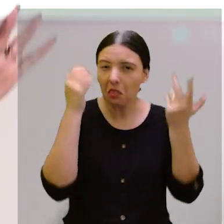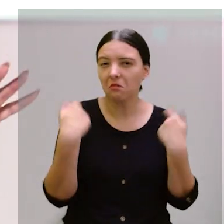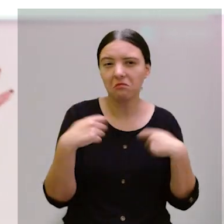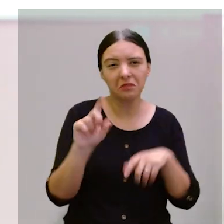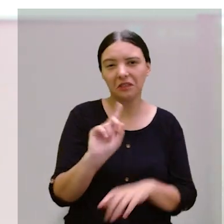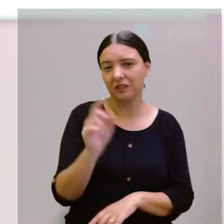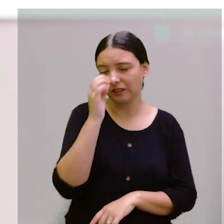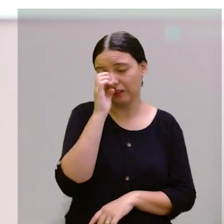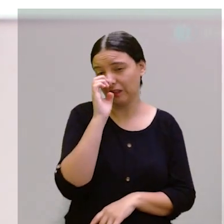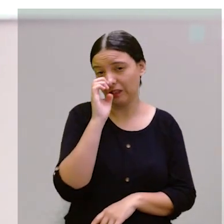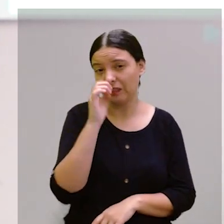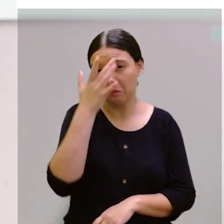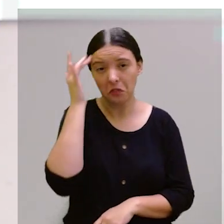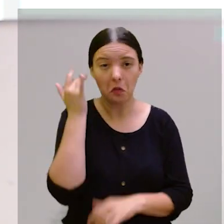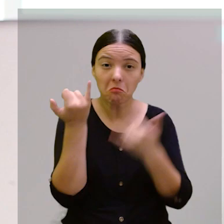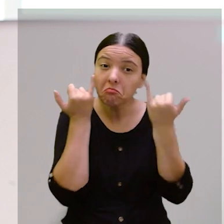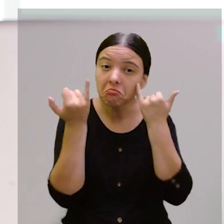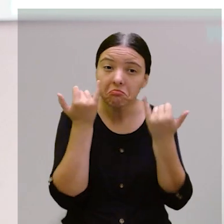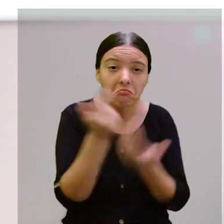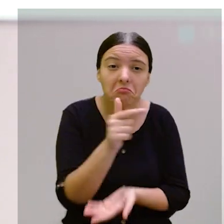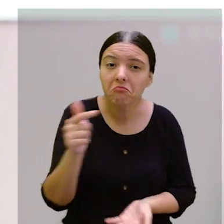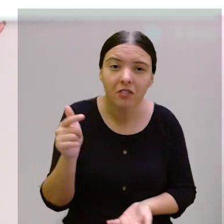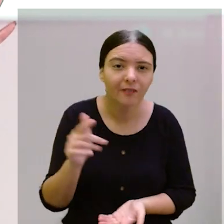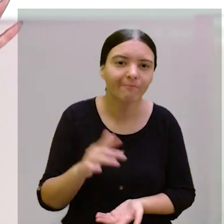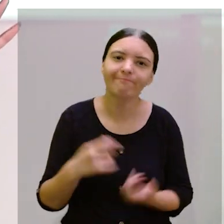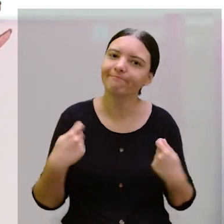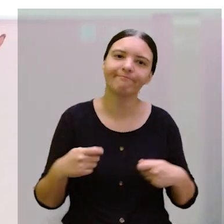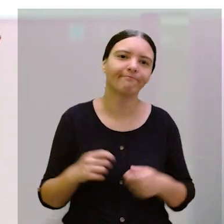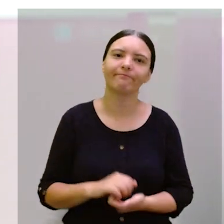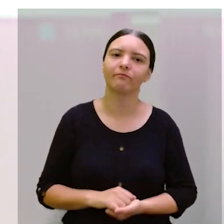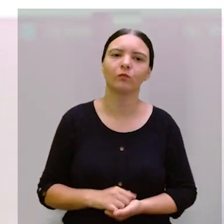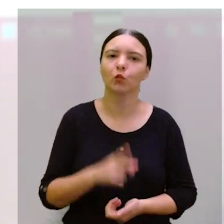Ninguém precisa ser mal informado.